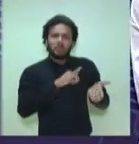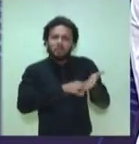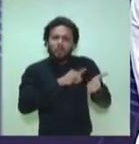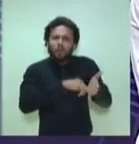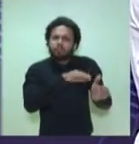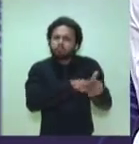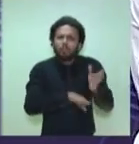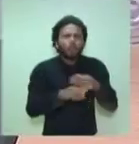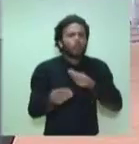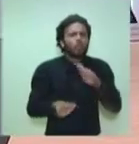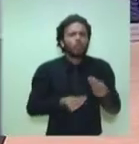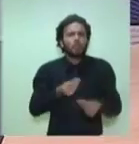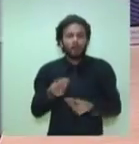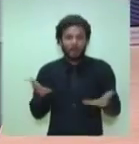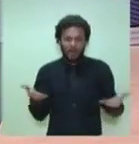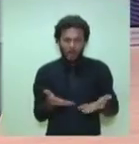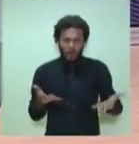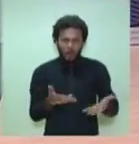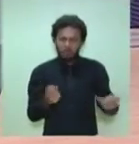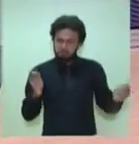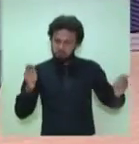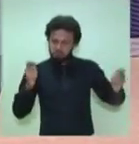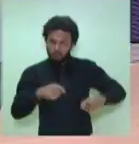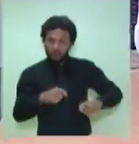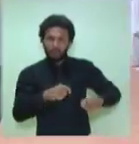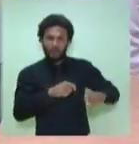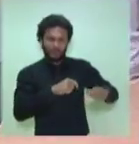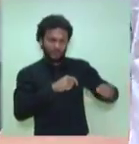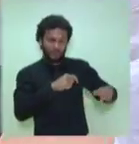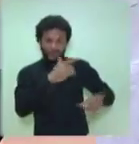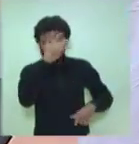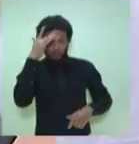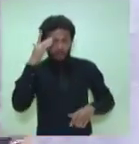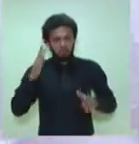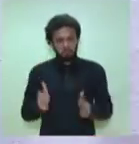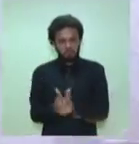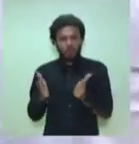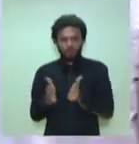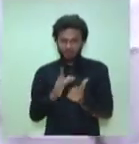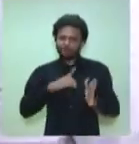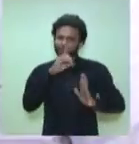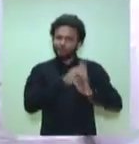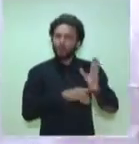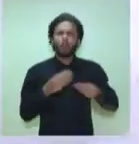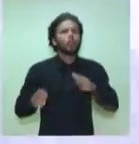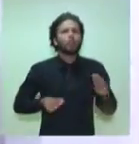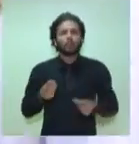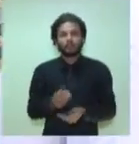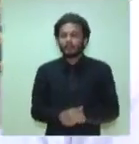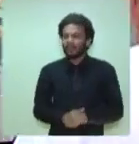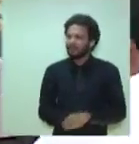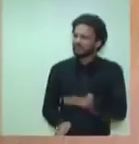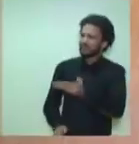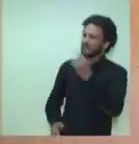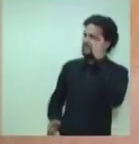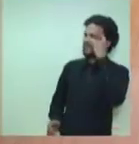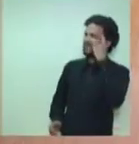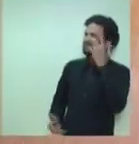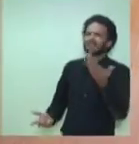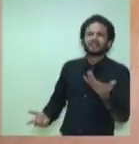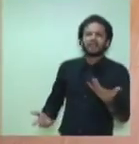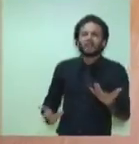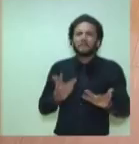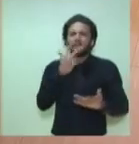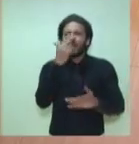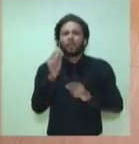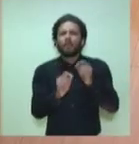agora que foi descoberto que os cidadãos tinham esse direito. 2 minutos, candidato. O candidato pensa que as coisas são feitas